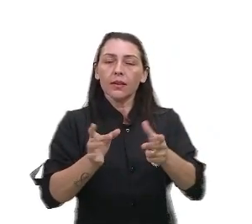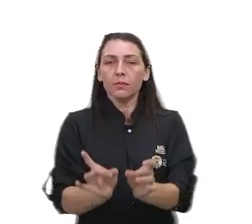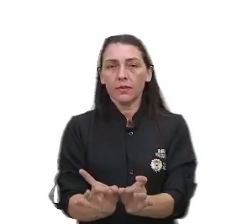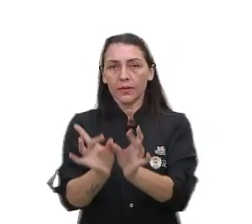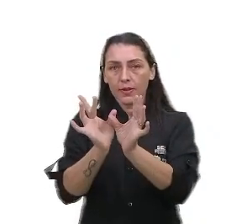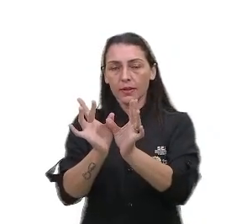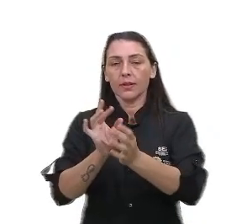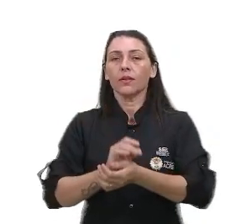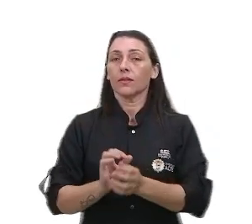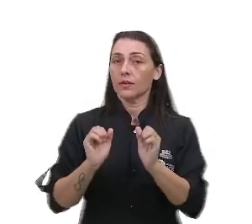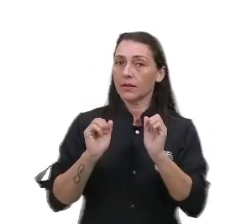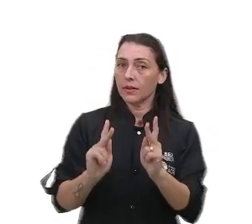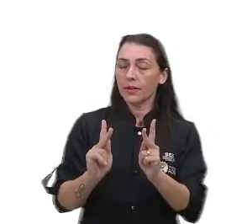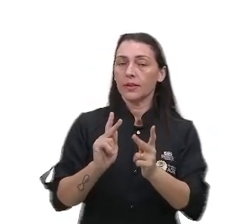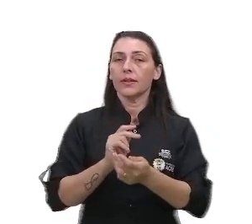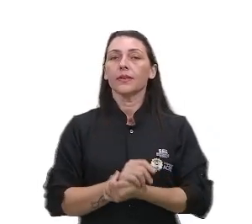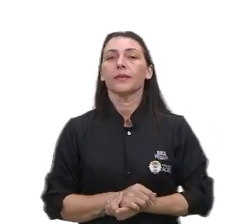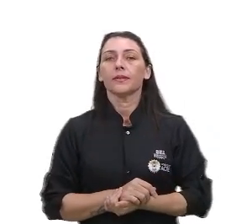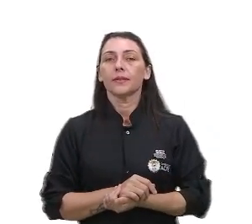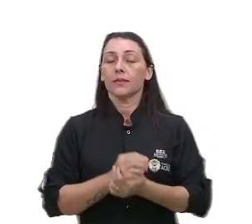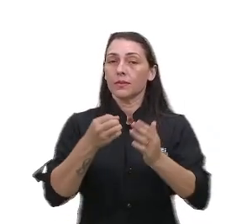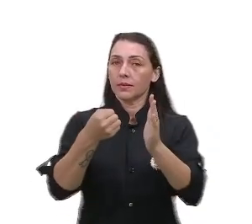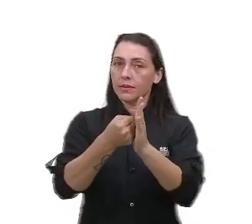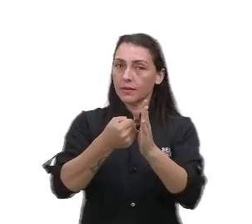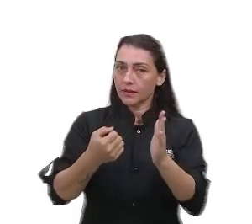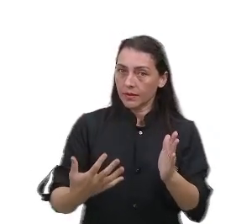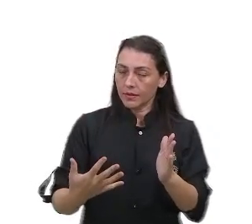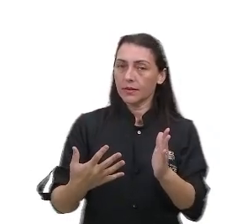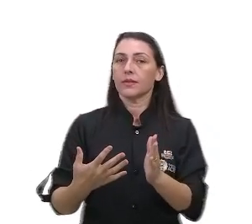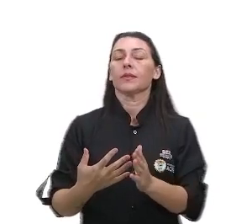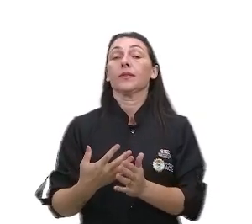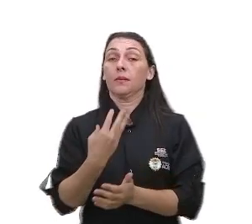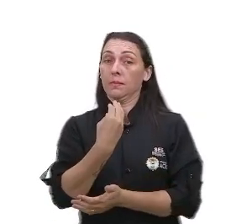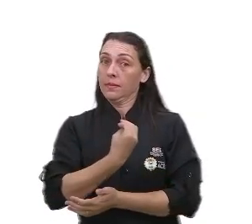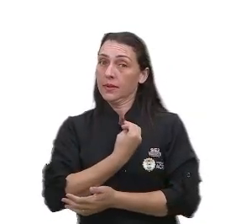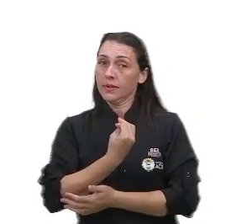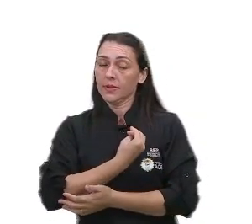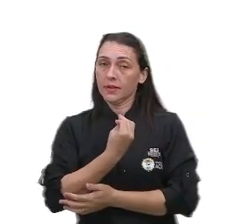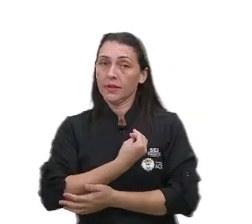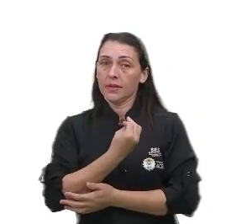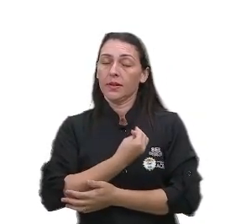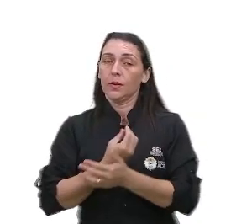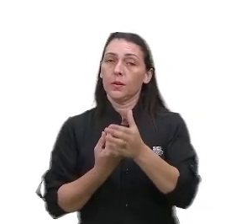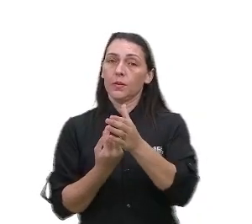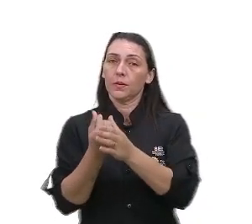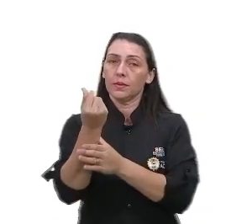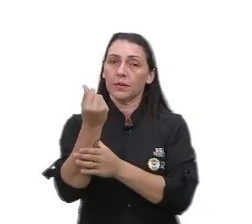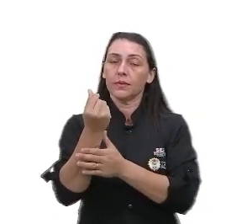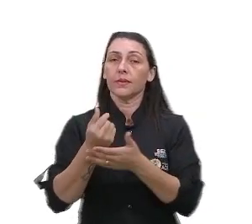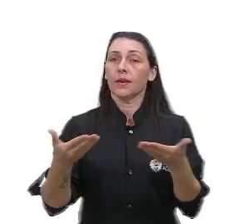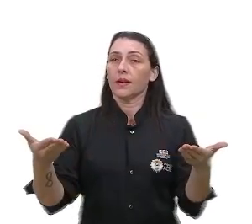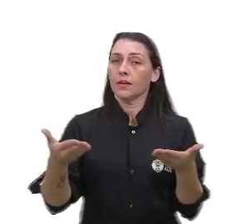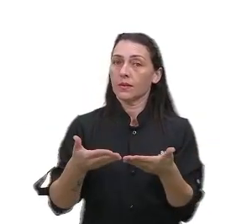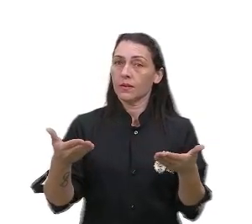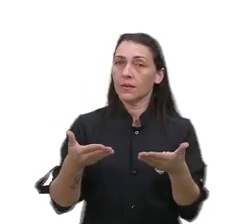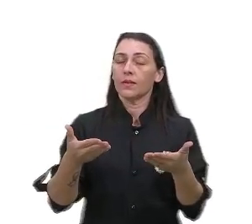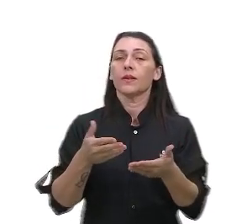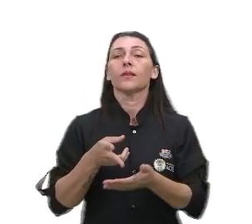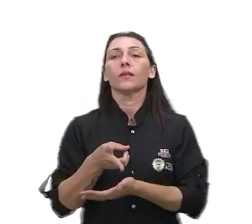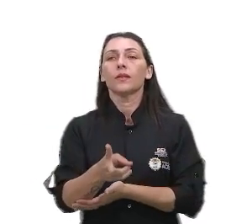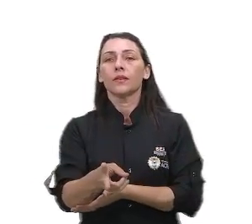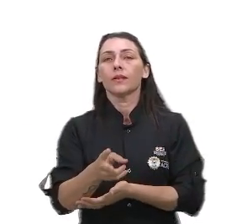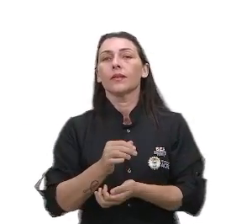da procura, ok? Uma característica bastante presente no capitalismo. Agora nós vamos